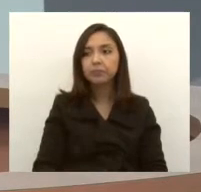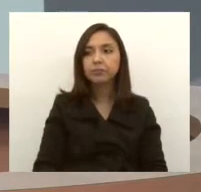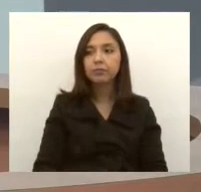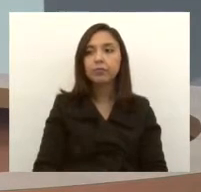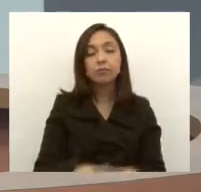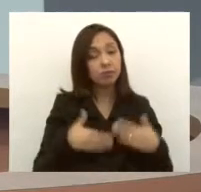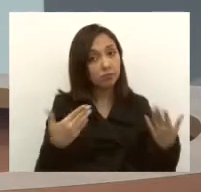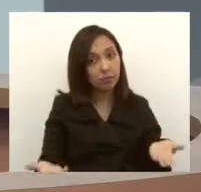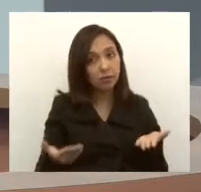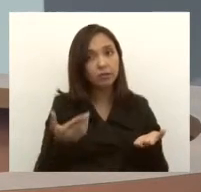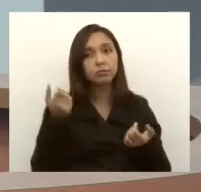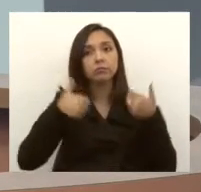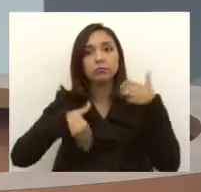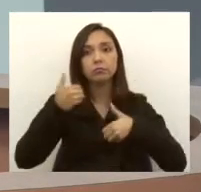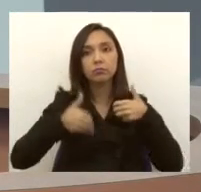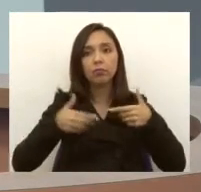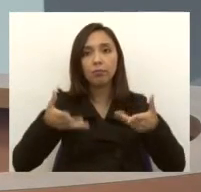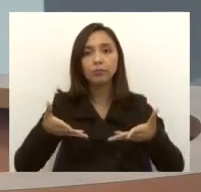Então dizer,